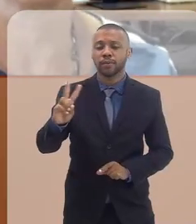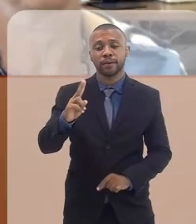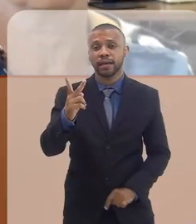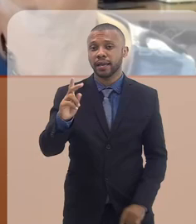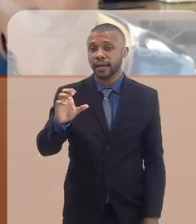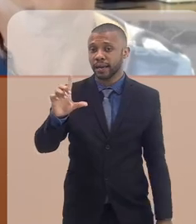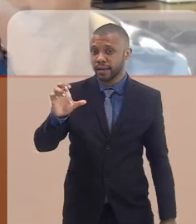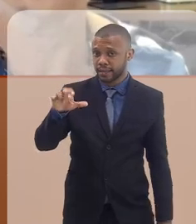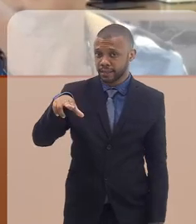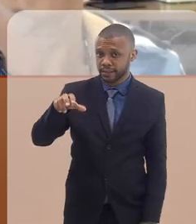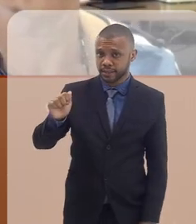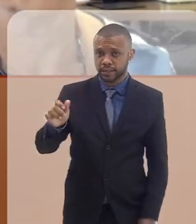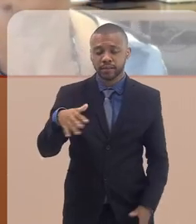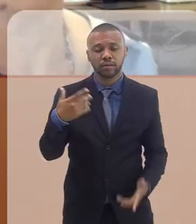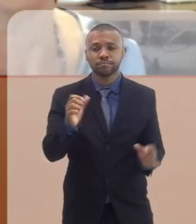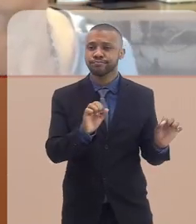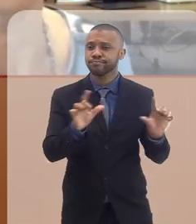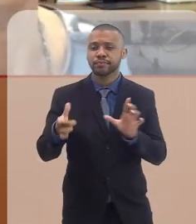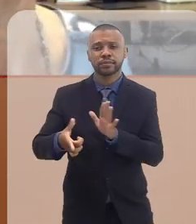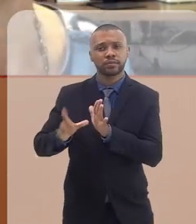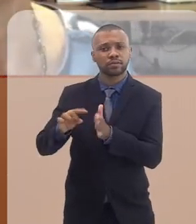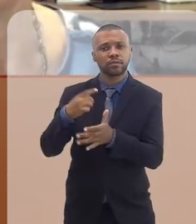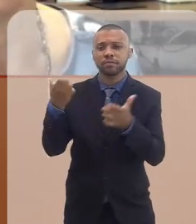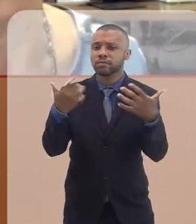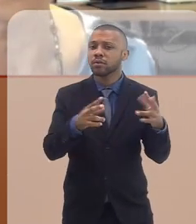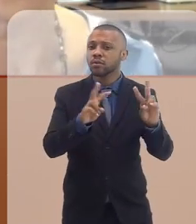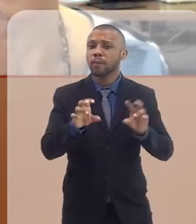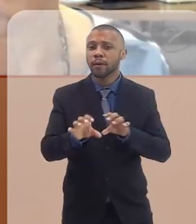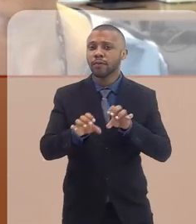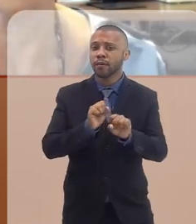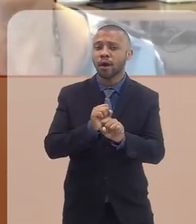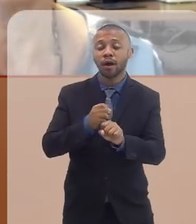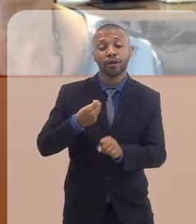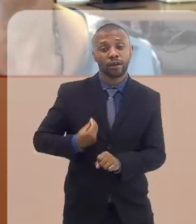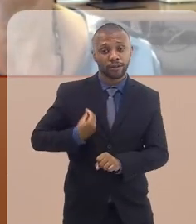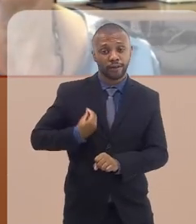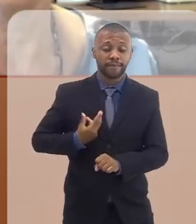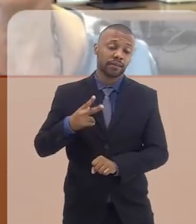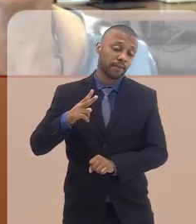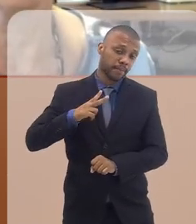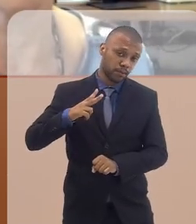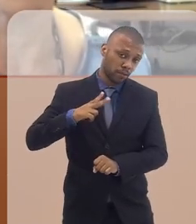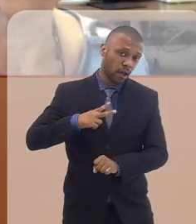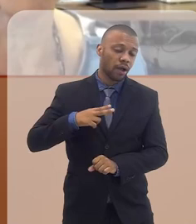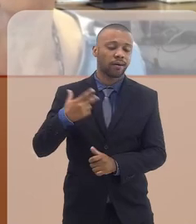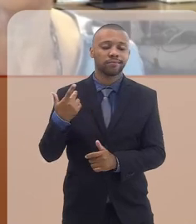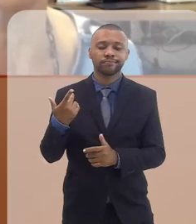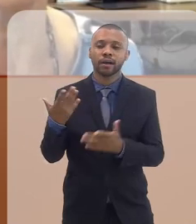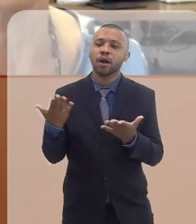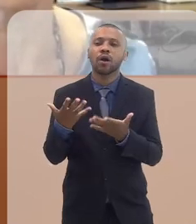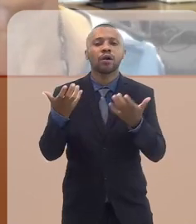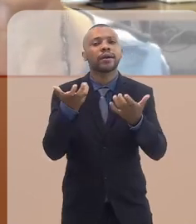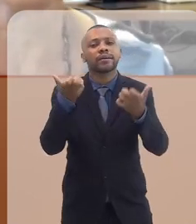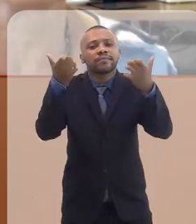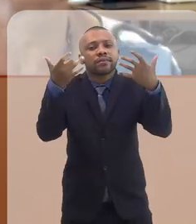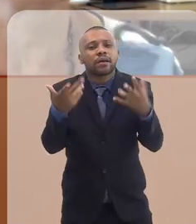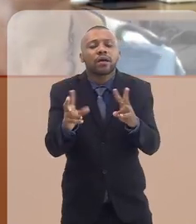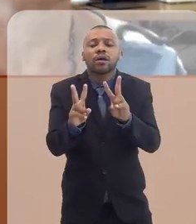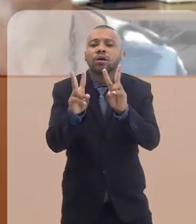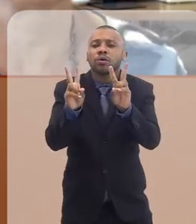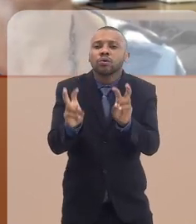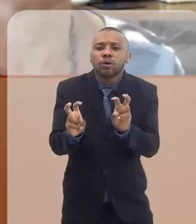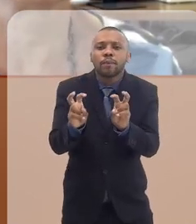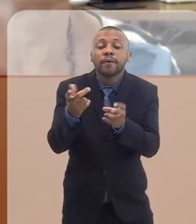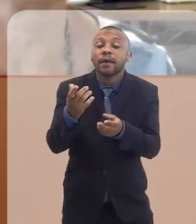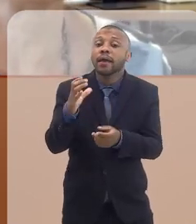Helena, no bloco anterior a gente estava falando sobre a sua formação, né, sobre a sua vida pessoal, e agora eu queria que a gente falasse